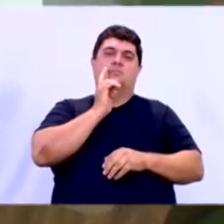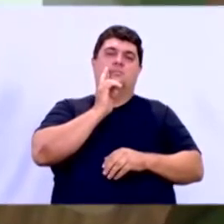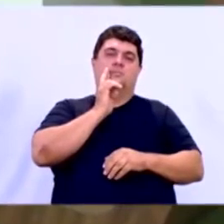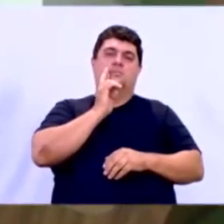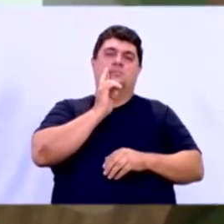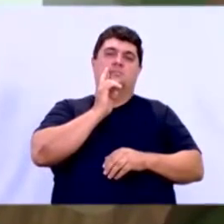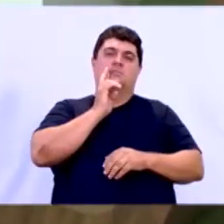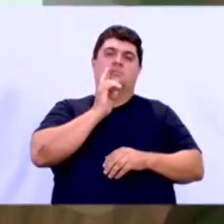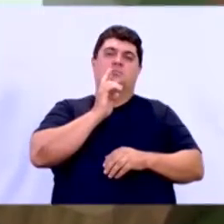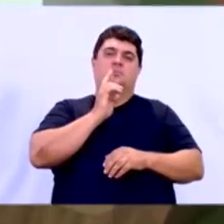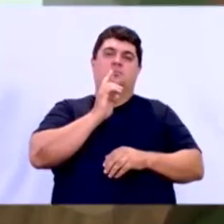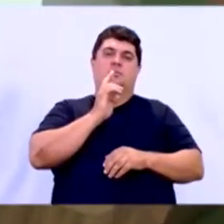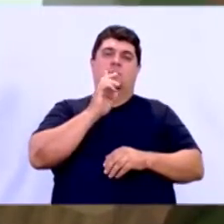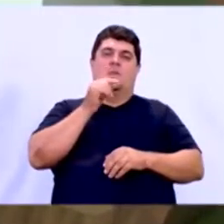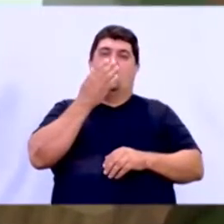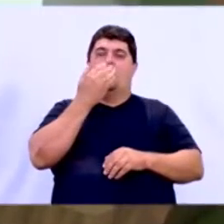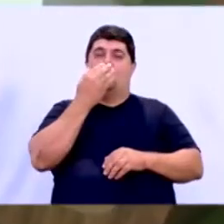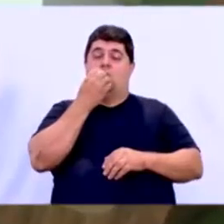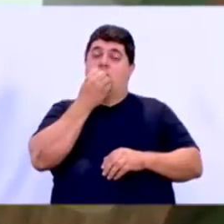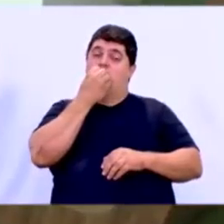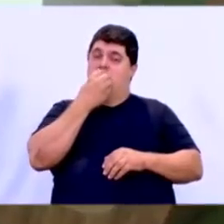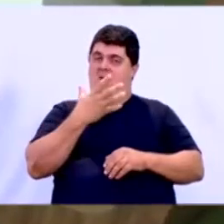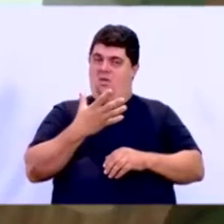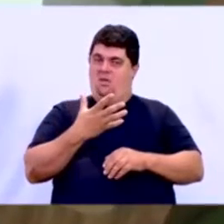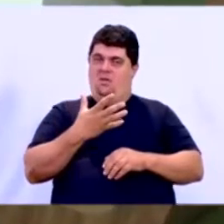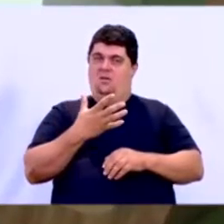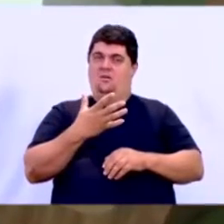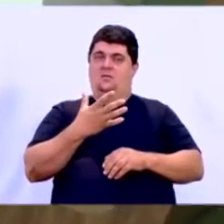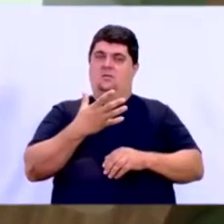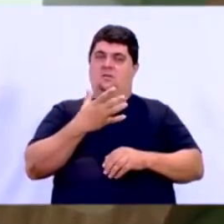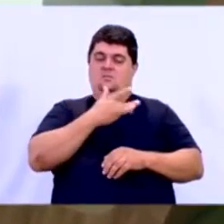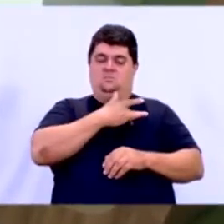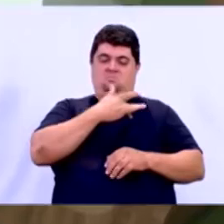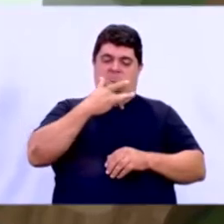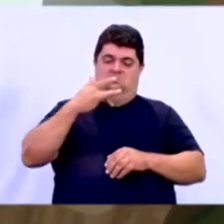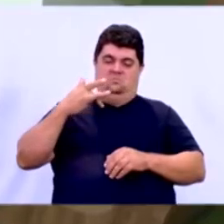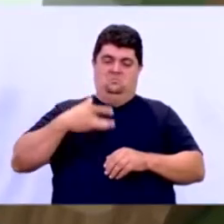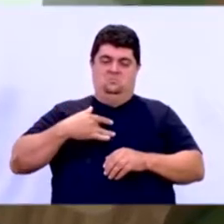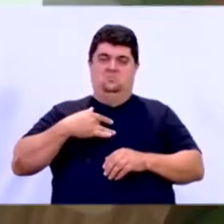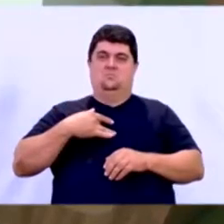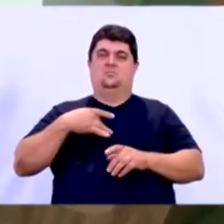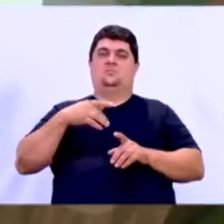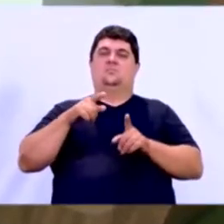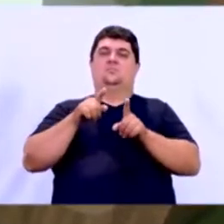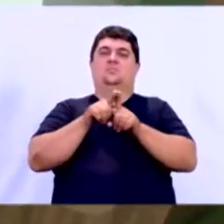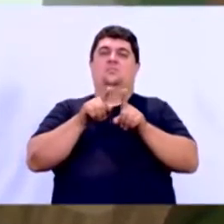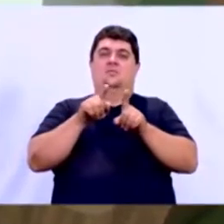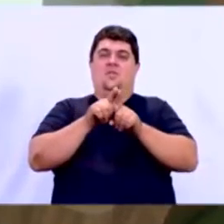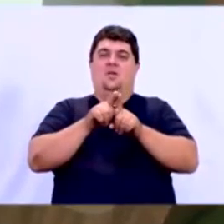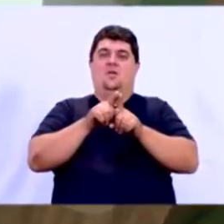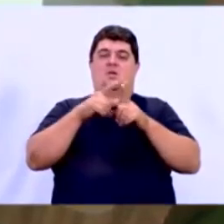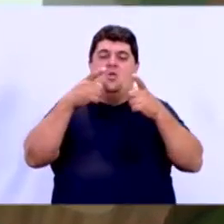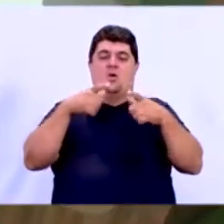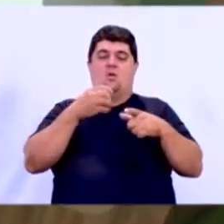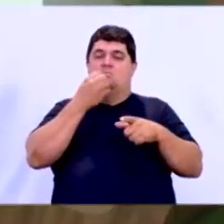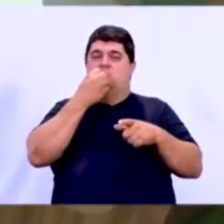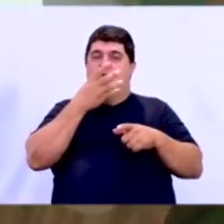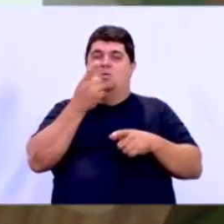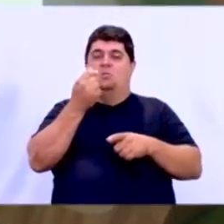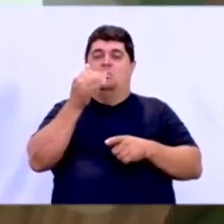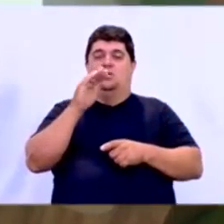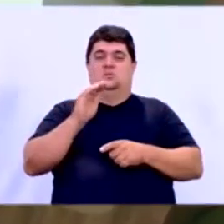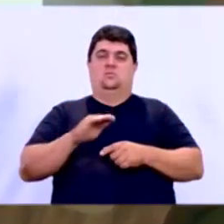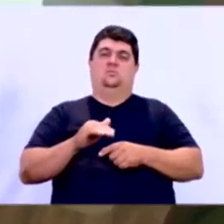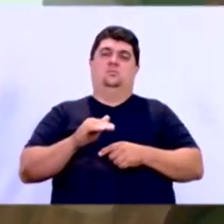negócio, colocaram que seria comer bem, de forma saudável, em um ambiente saudável e com preço